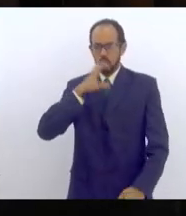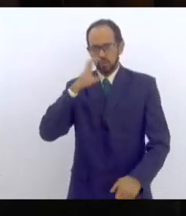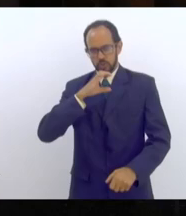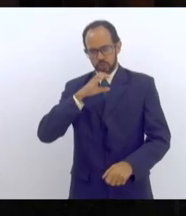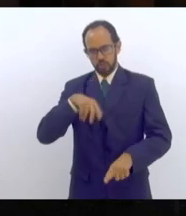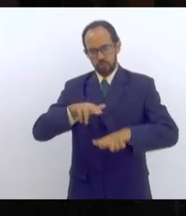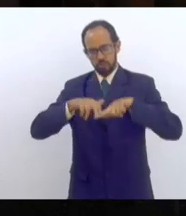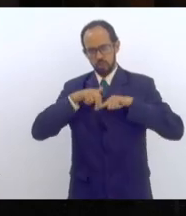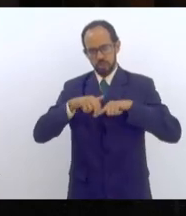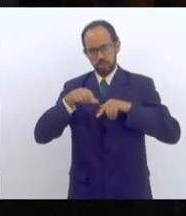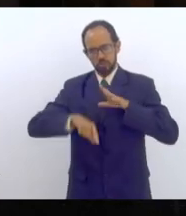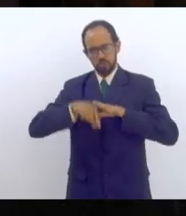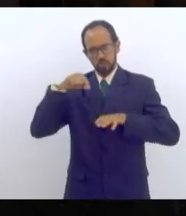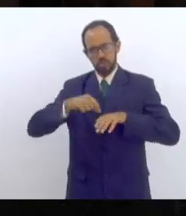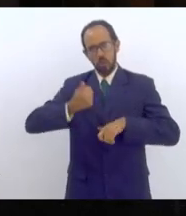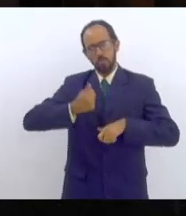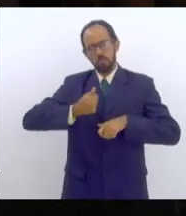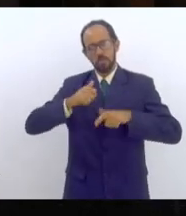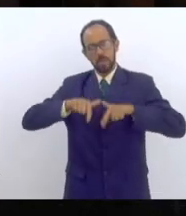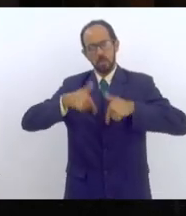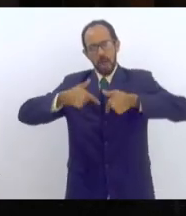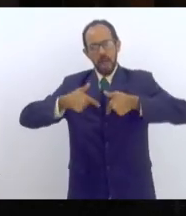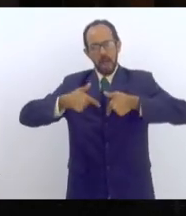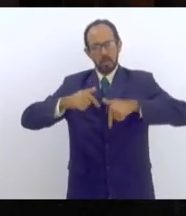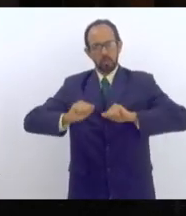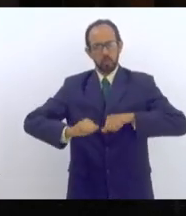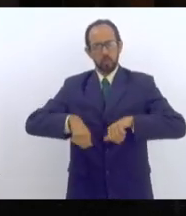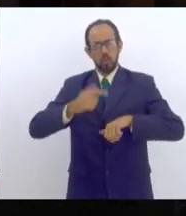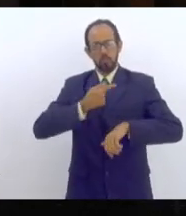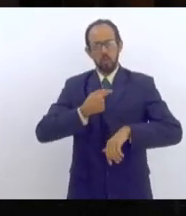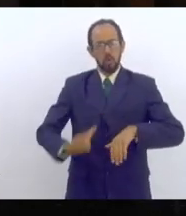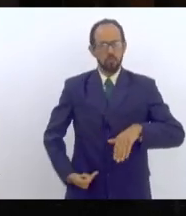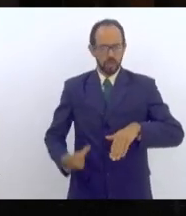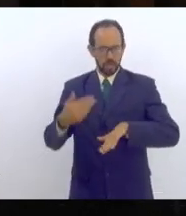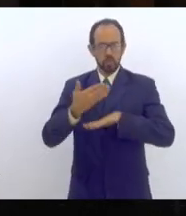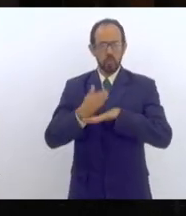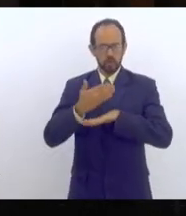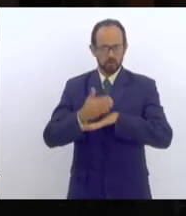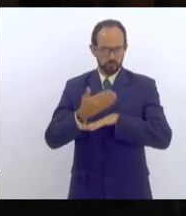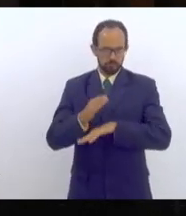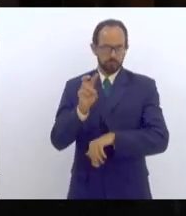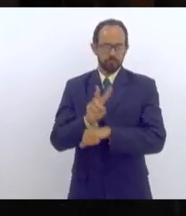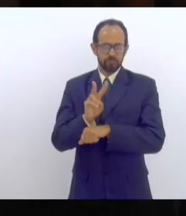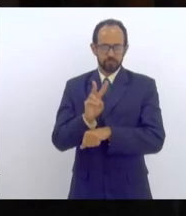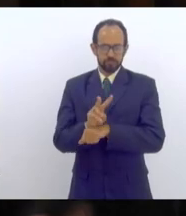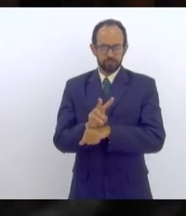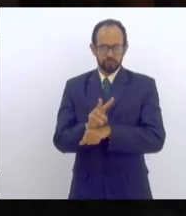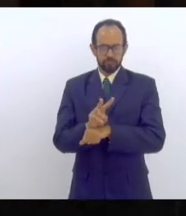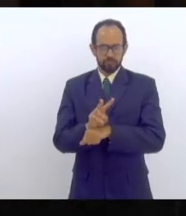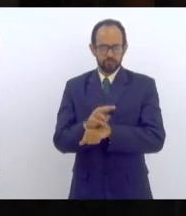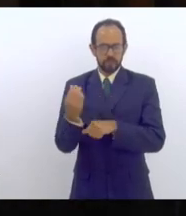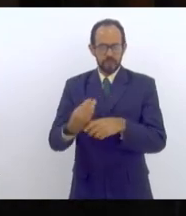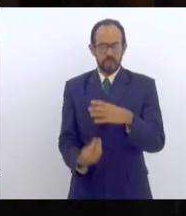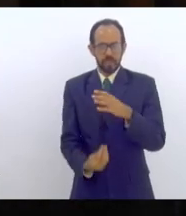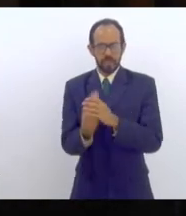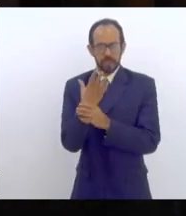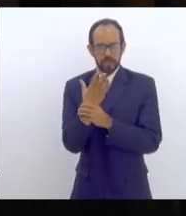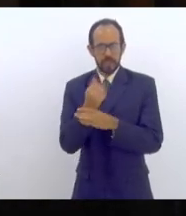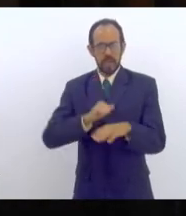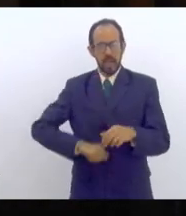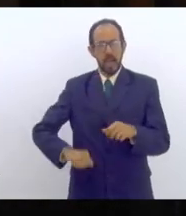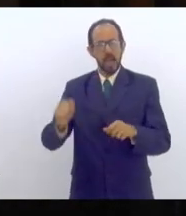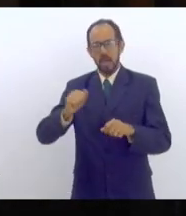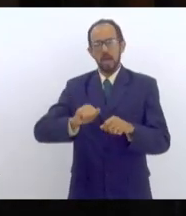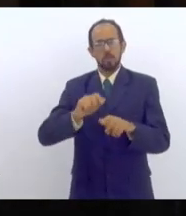escolhi como primeiro ato como governador exercício. O documento institui normas sobre políticas do descarte adequado